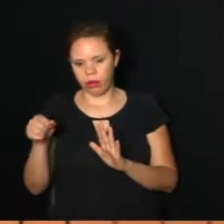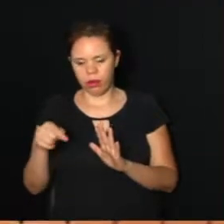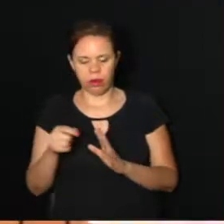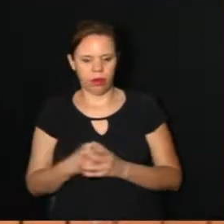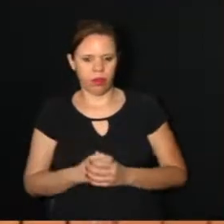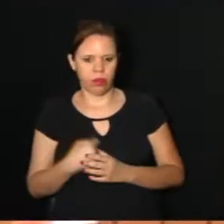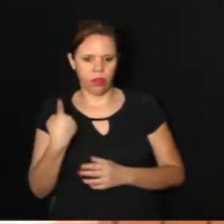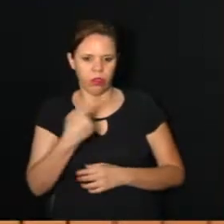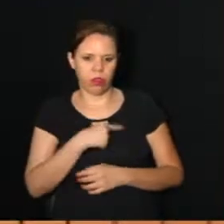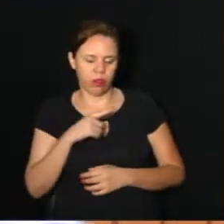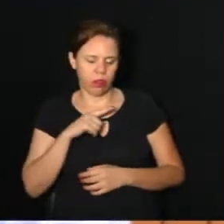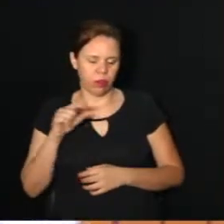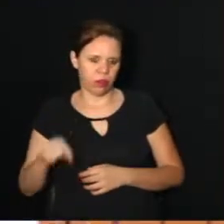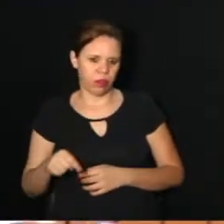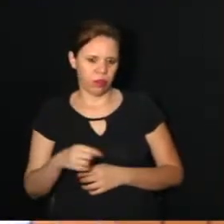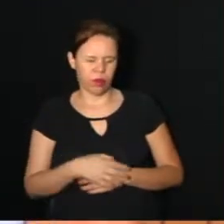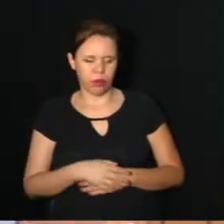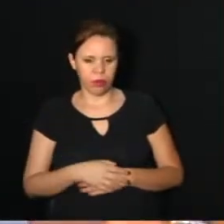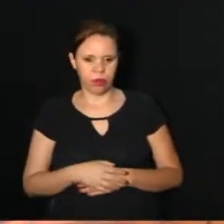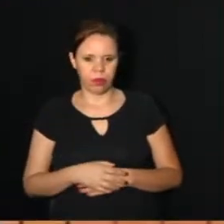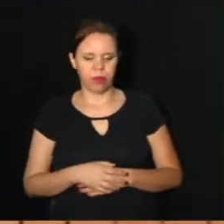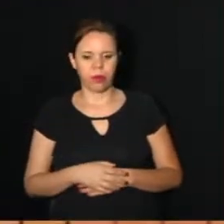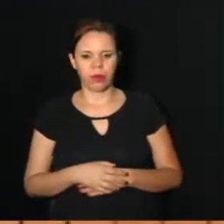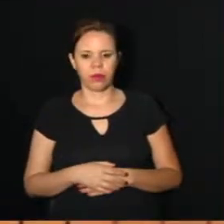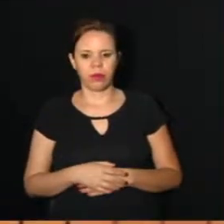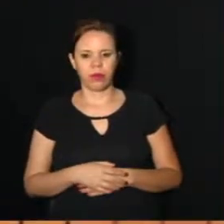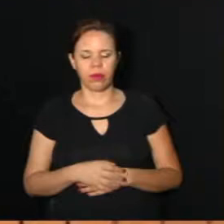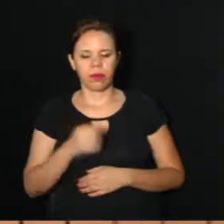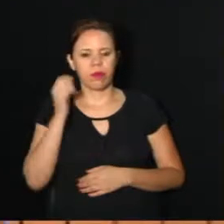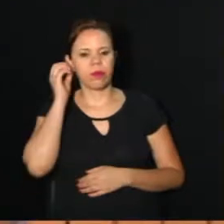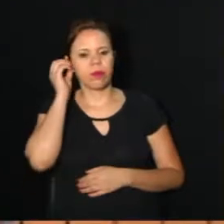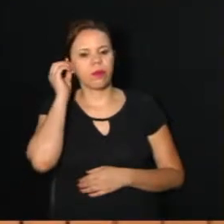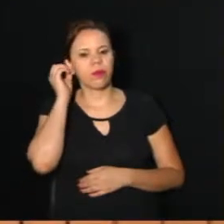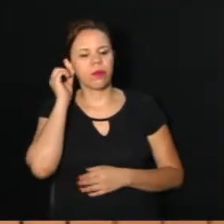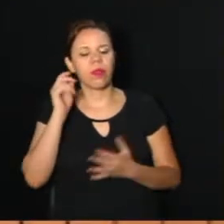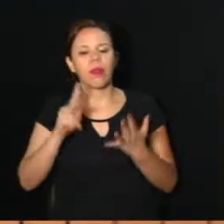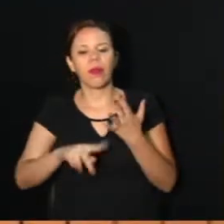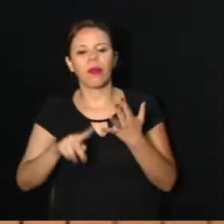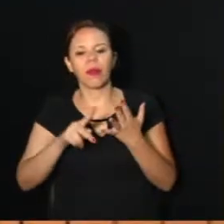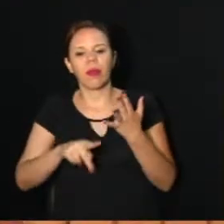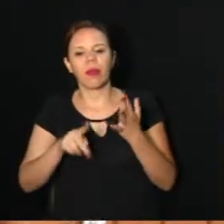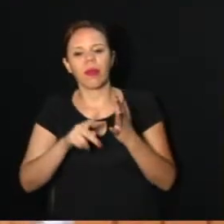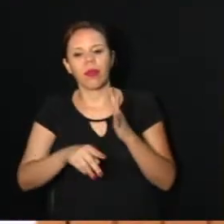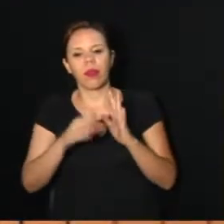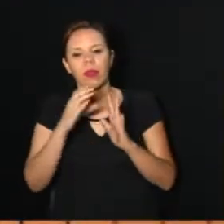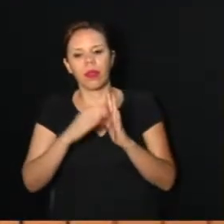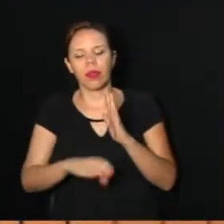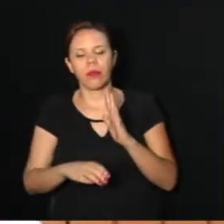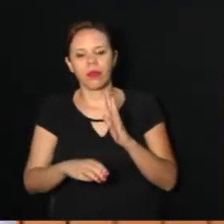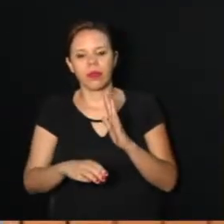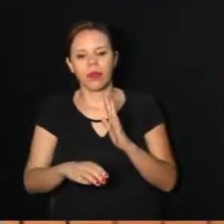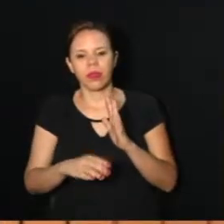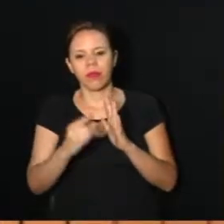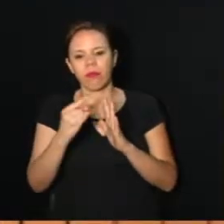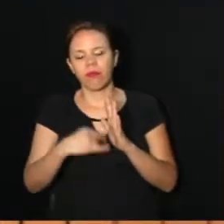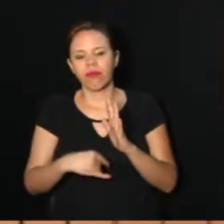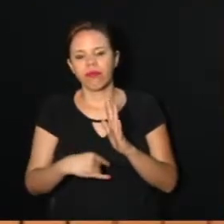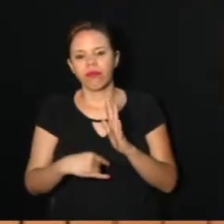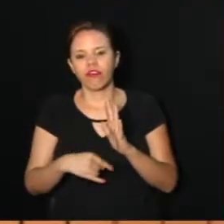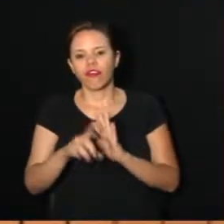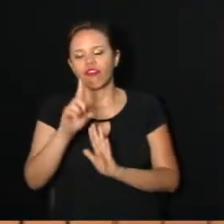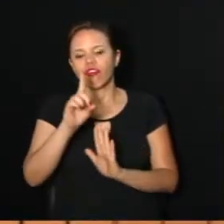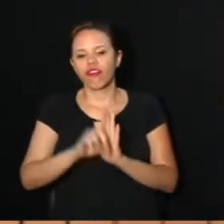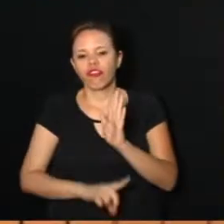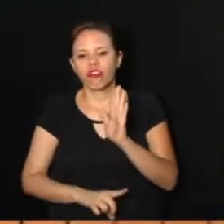que nós temos aqui no capítulo que fala das Declaração dos Direitos da Liberdade,